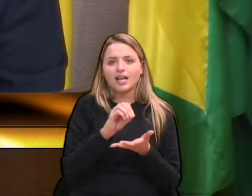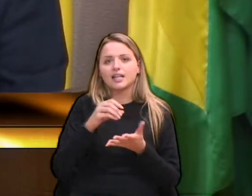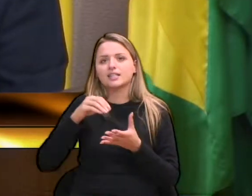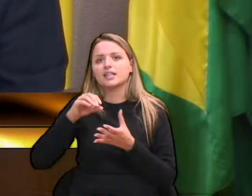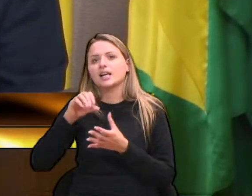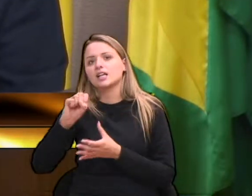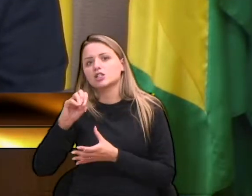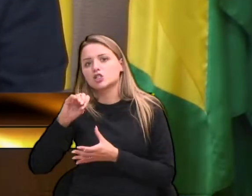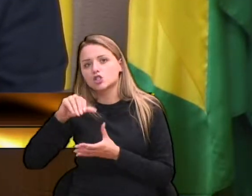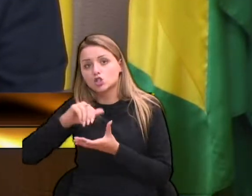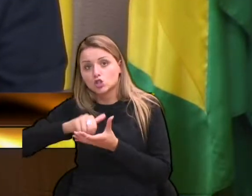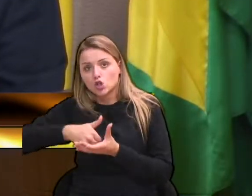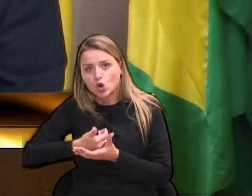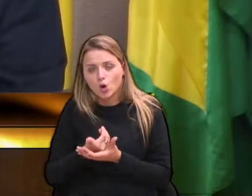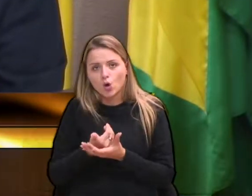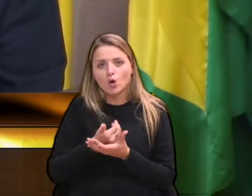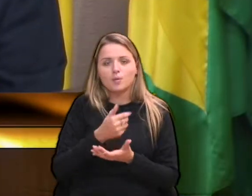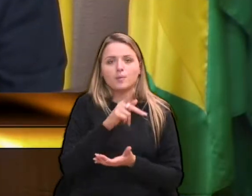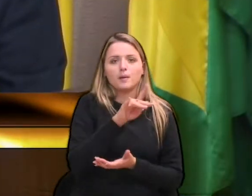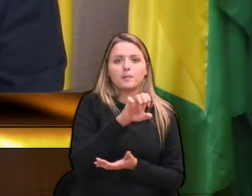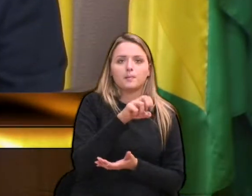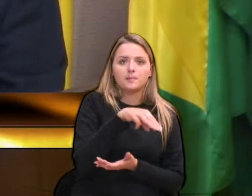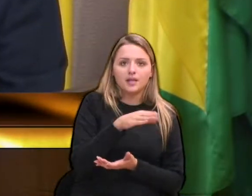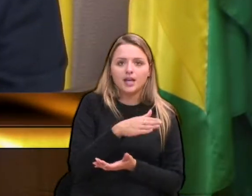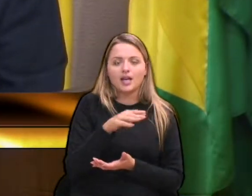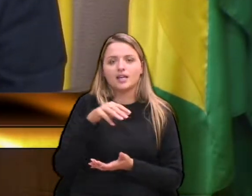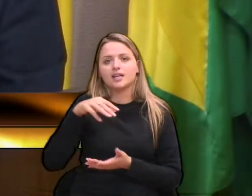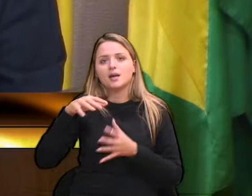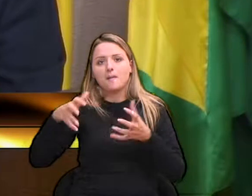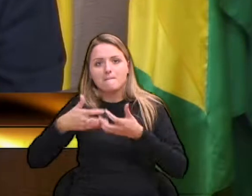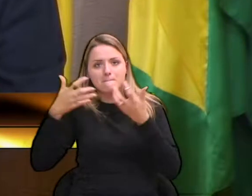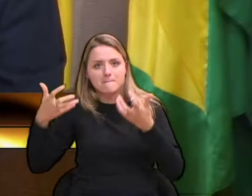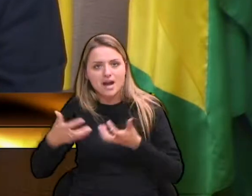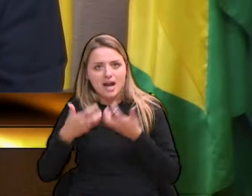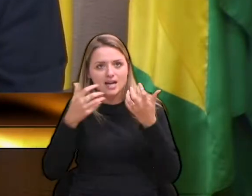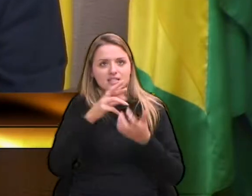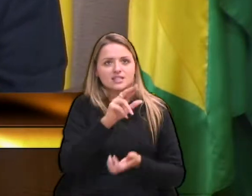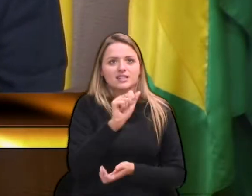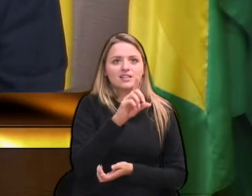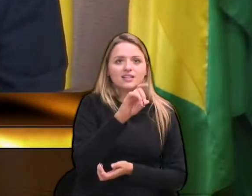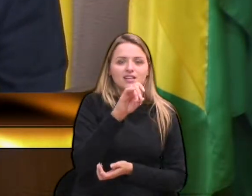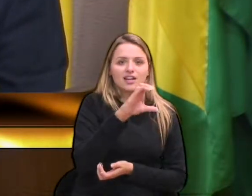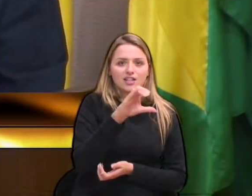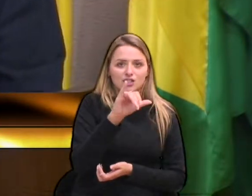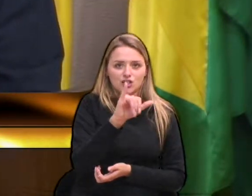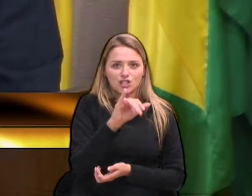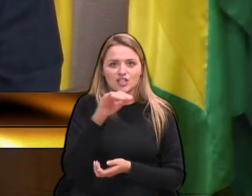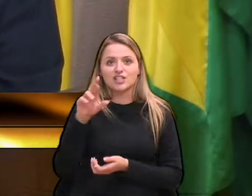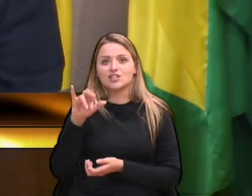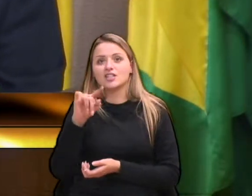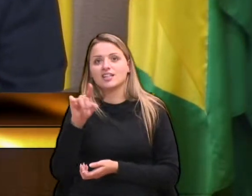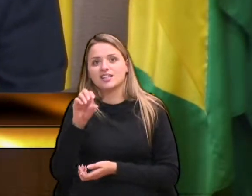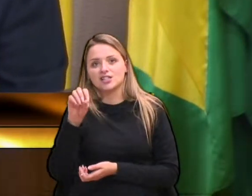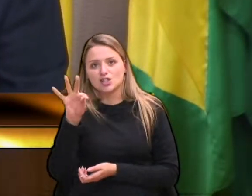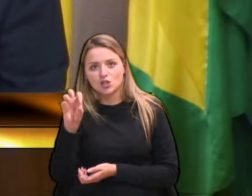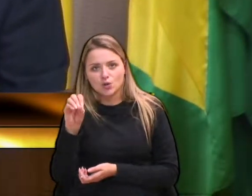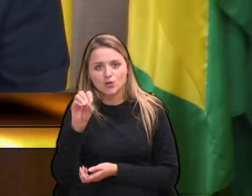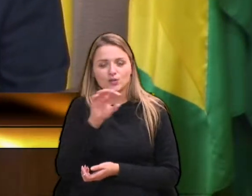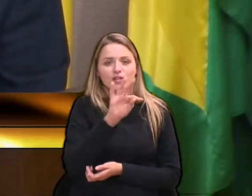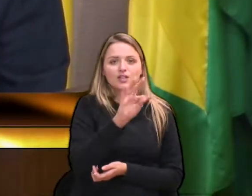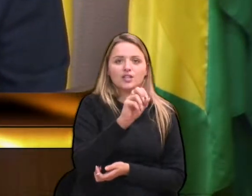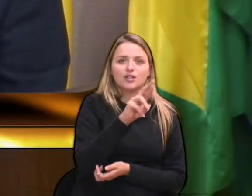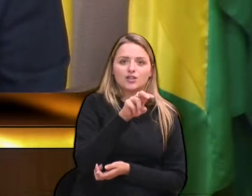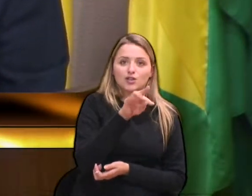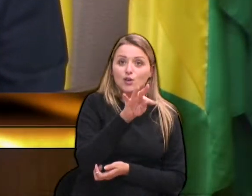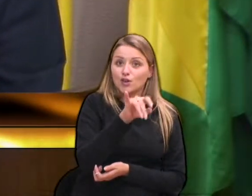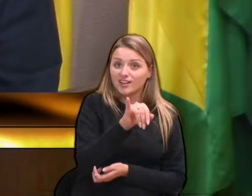d'agnolini, o pien, a passarinhada, a bigolada, o radice colardo, o risotto, o tortei,